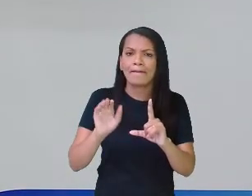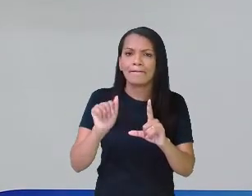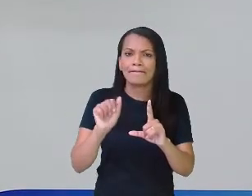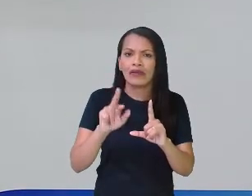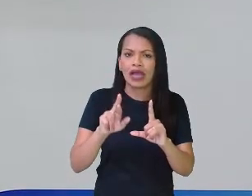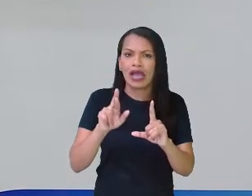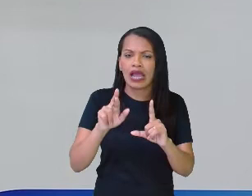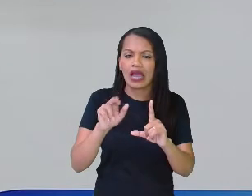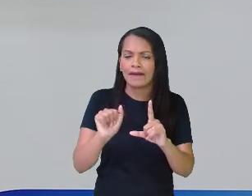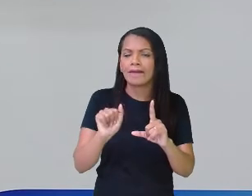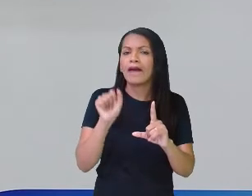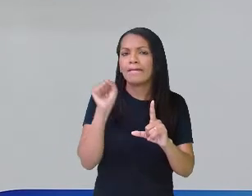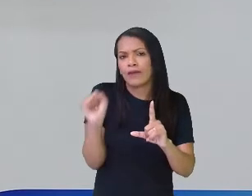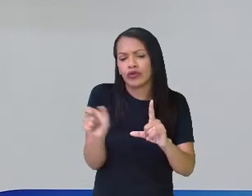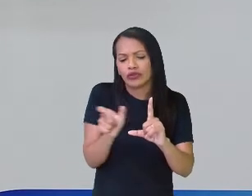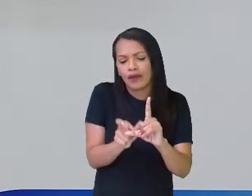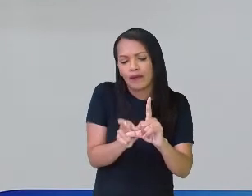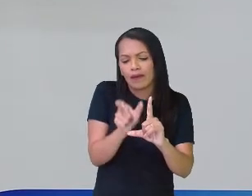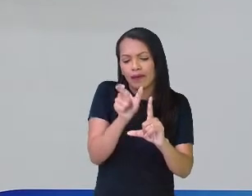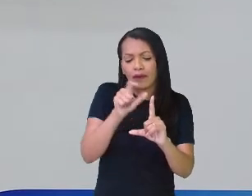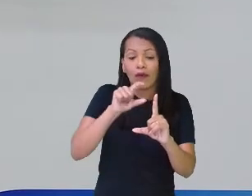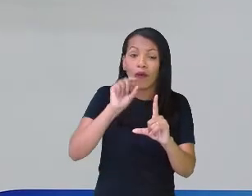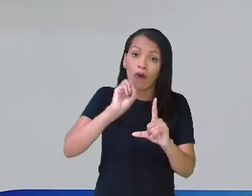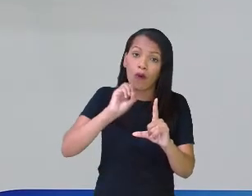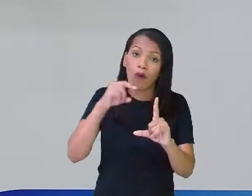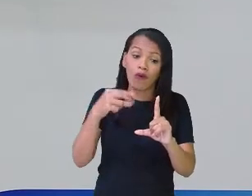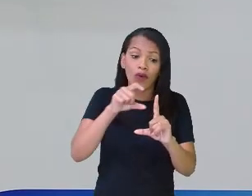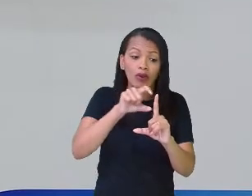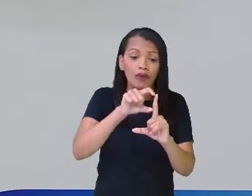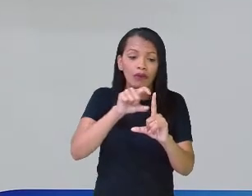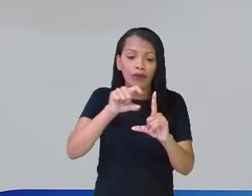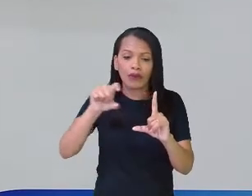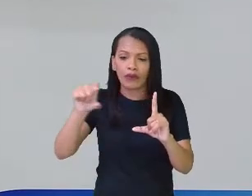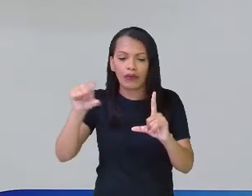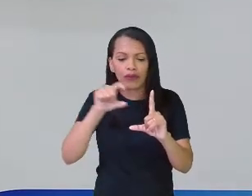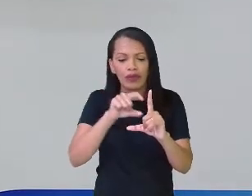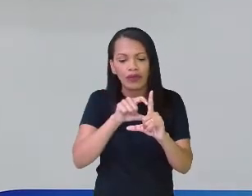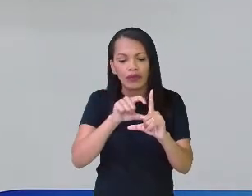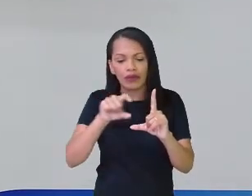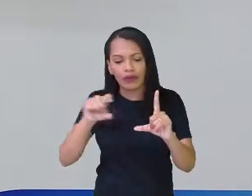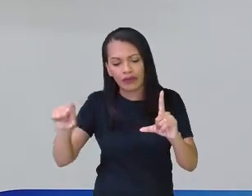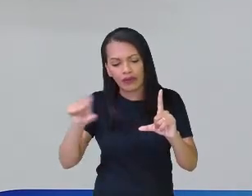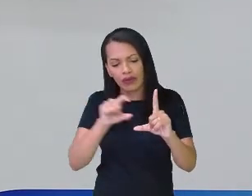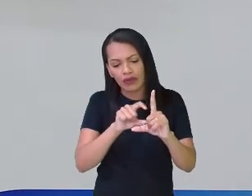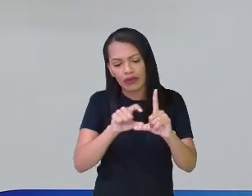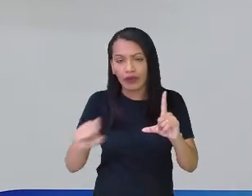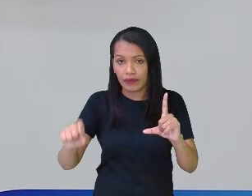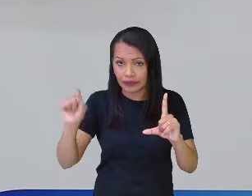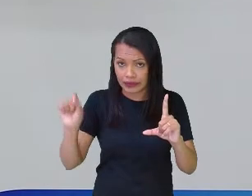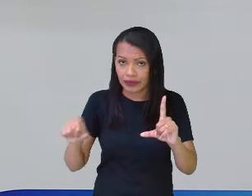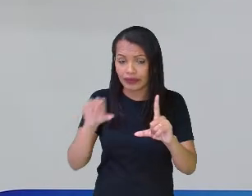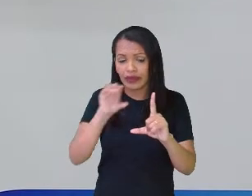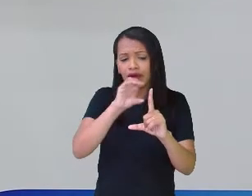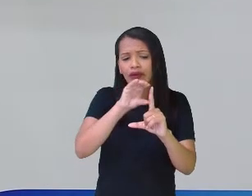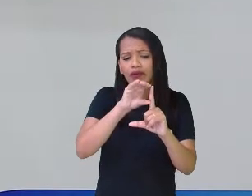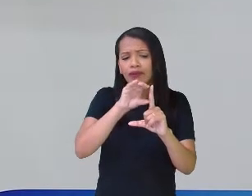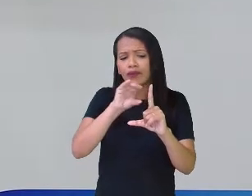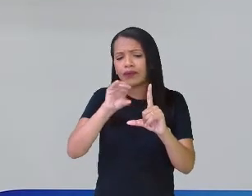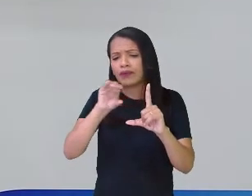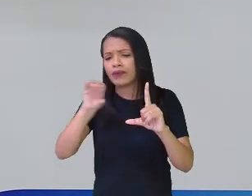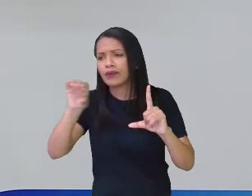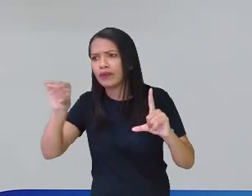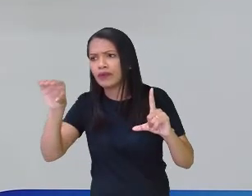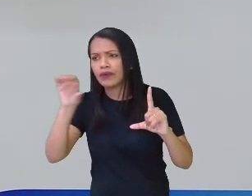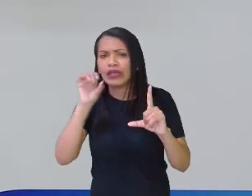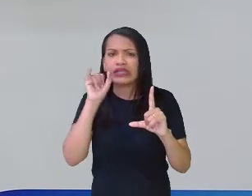ser vertical ou horizontal. Nesse caso da conta de energia é horizontal. Se ele vai muito é